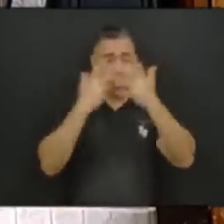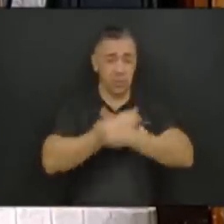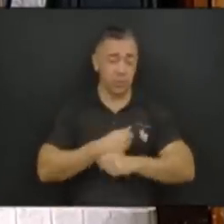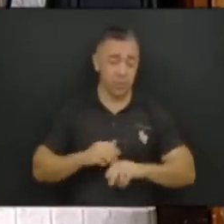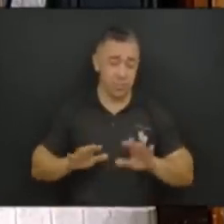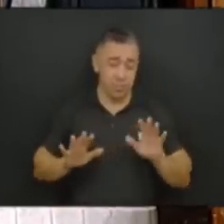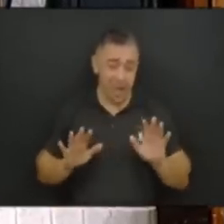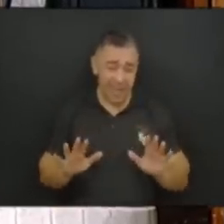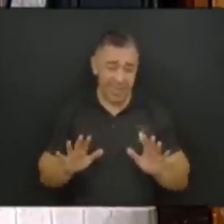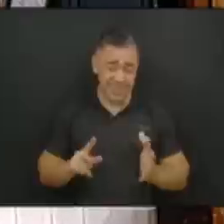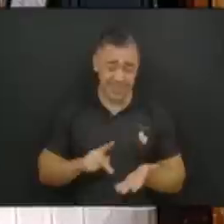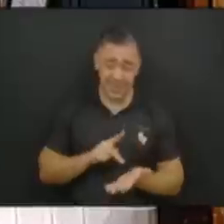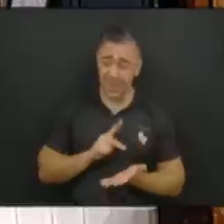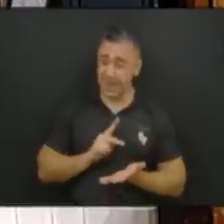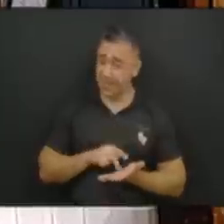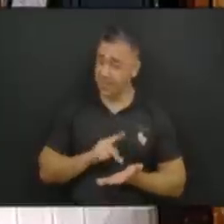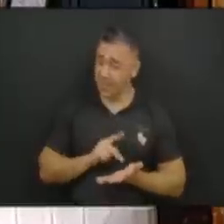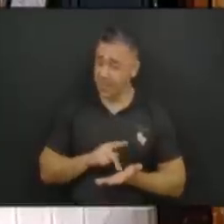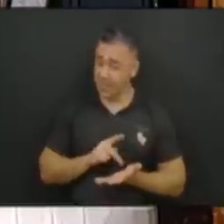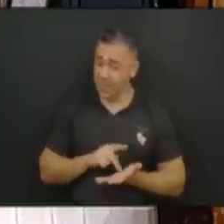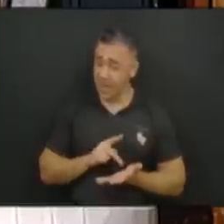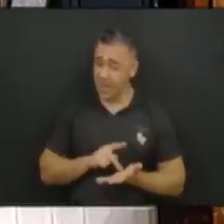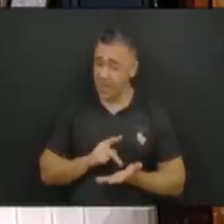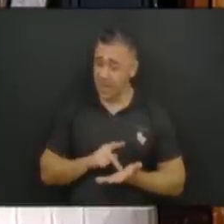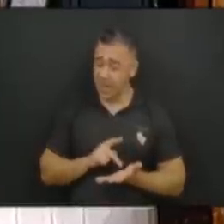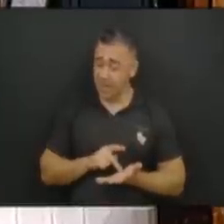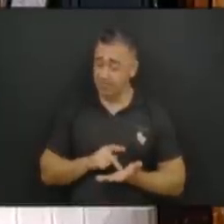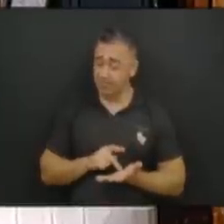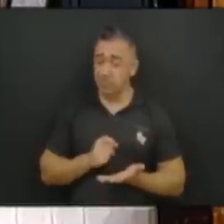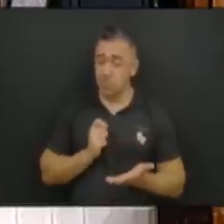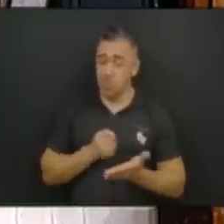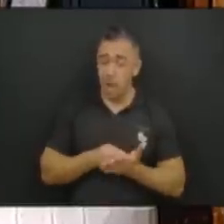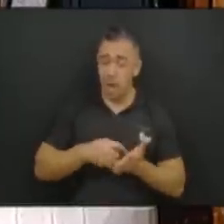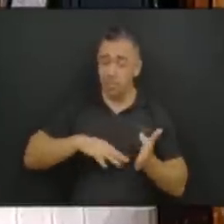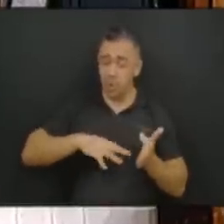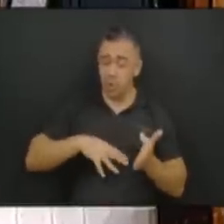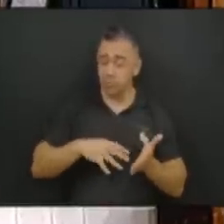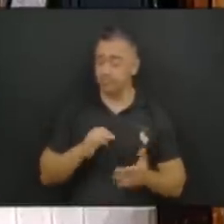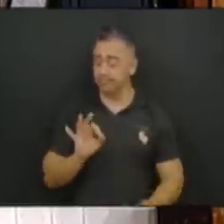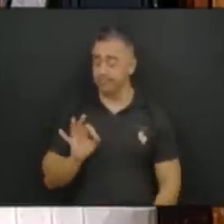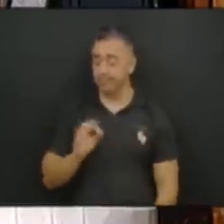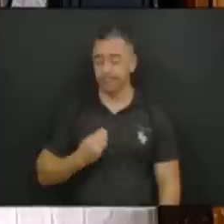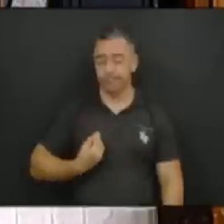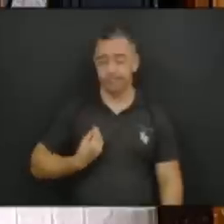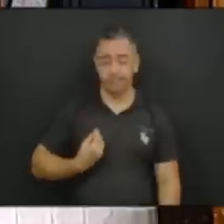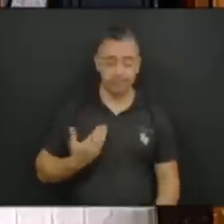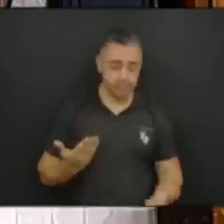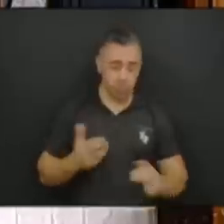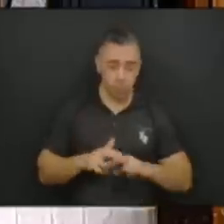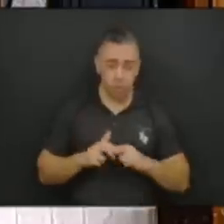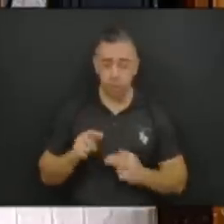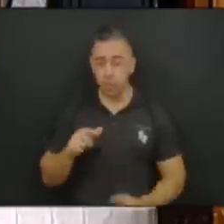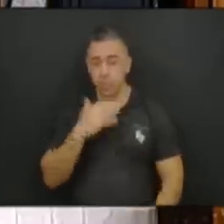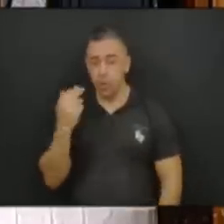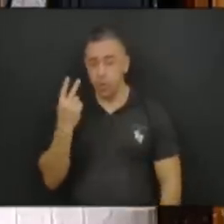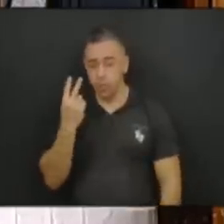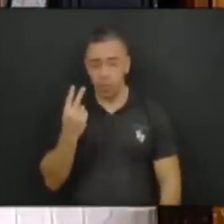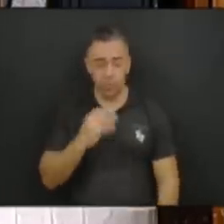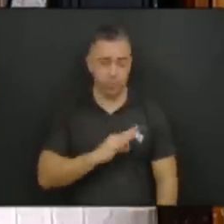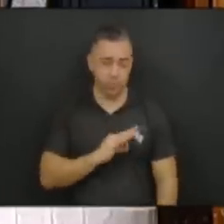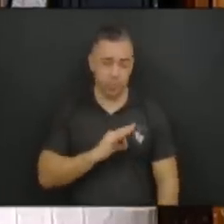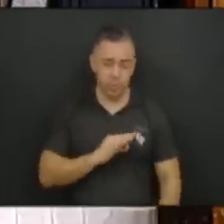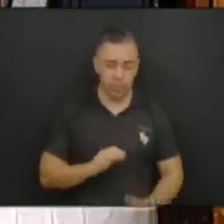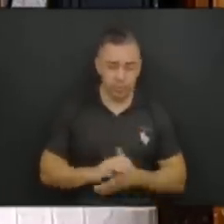lindo mas a realidade na hora de pagar os boletos o governador não está presente e isso custou a vida de dois